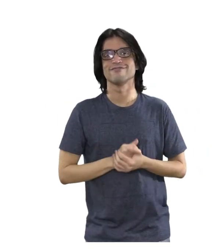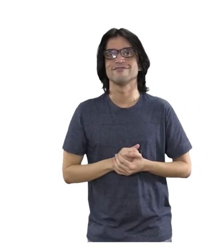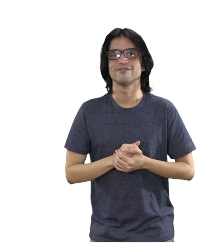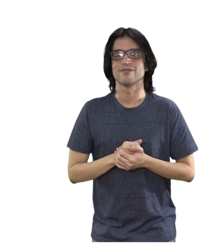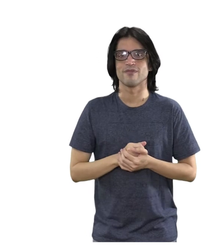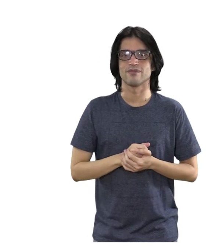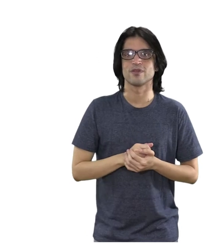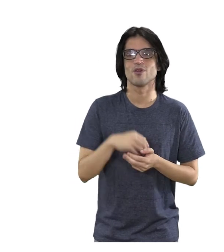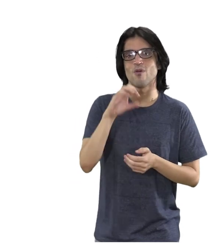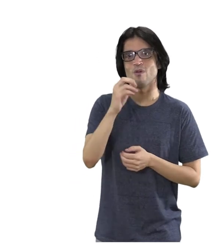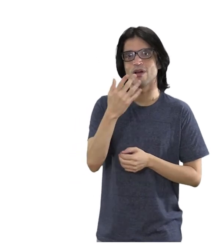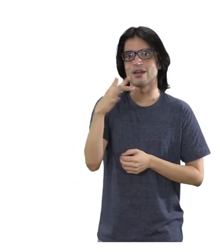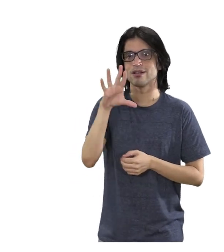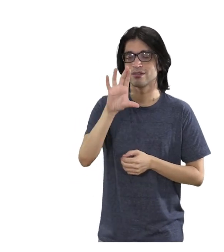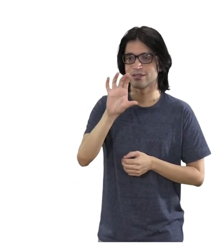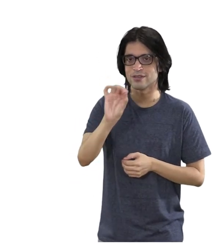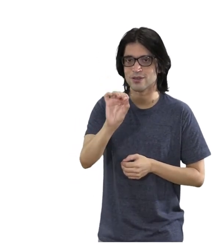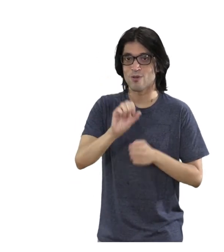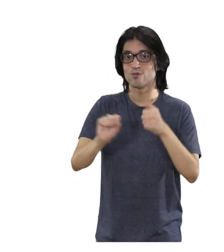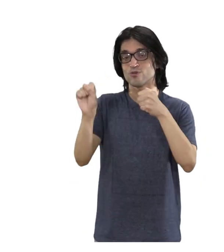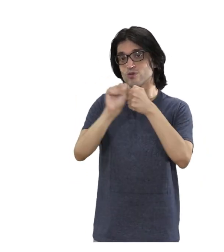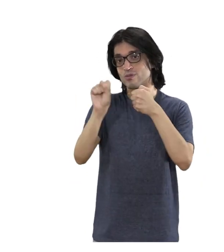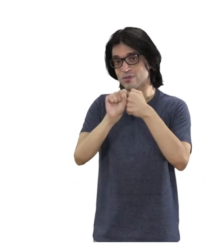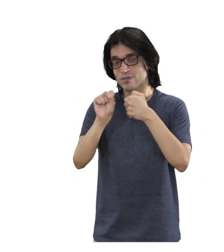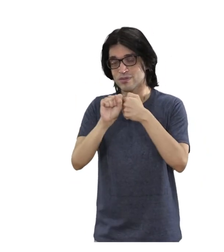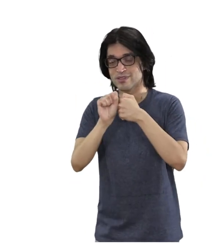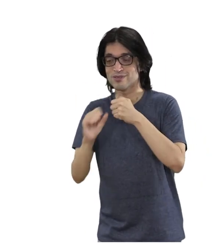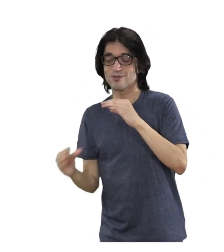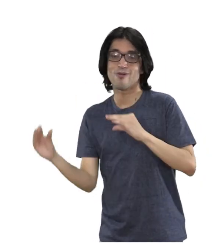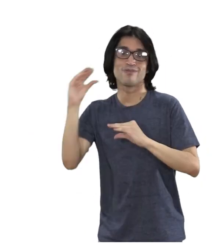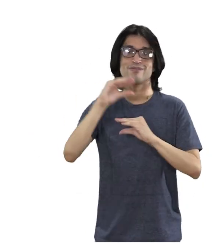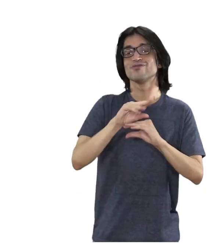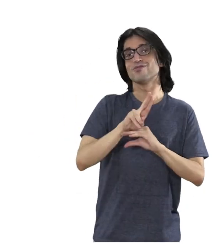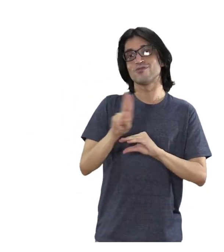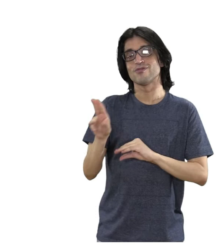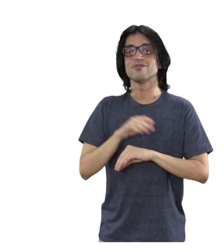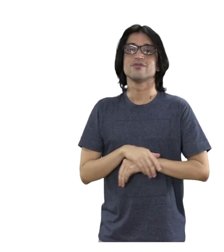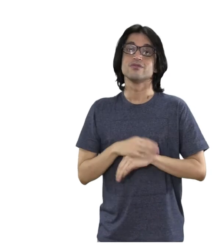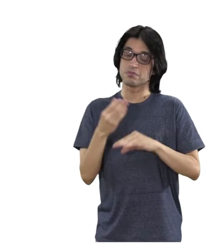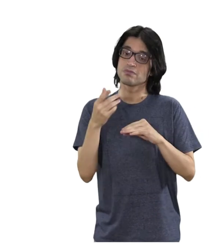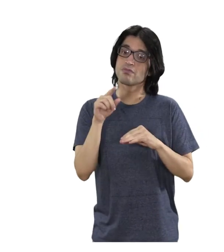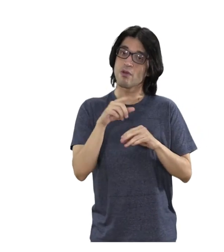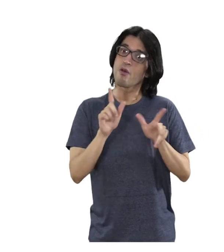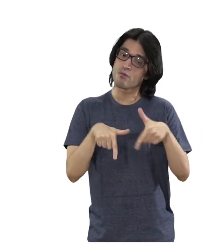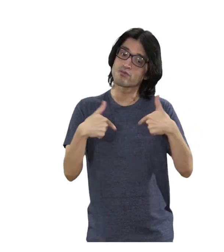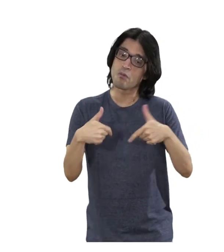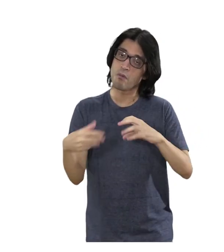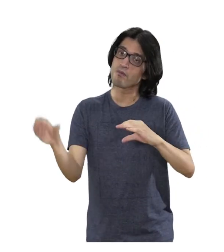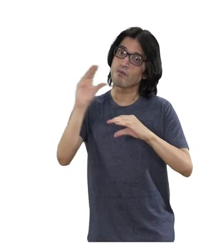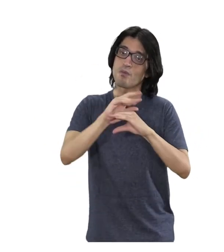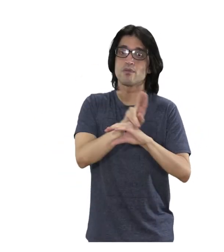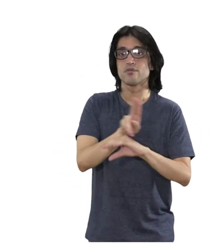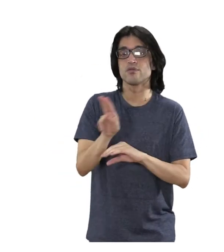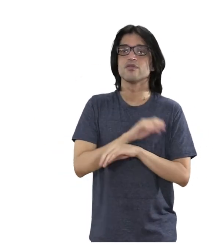oração subordinada substantiva completiva nominal exerce a função de complemento nominal.